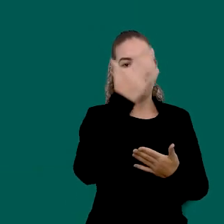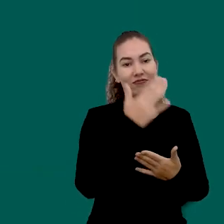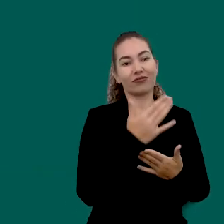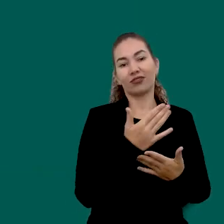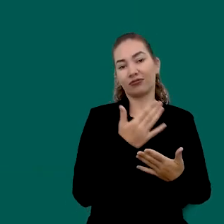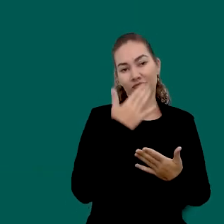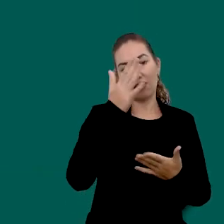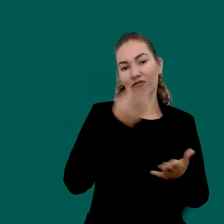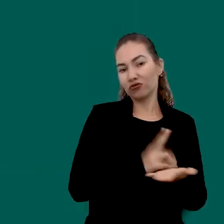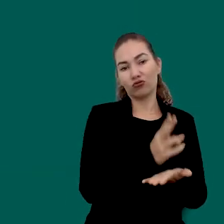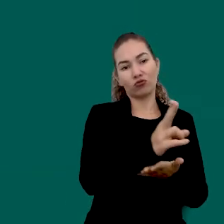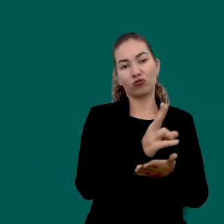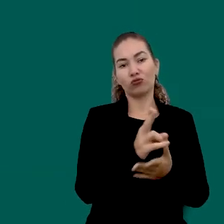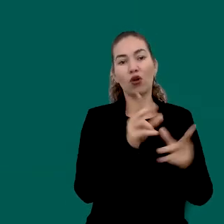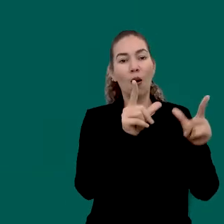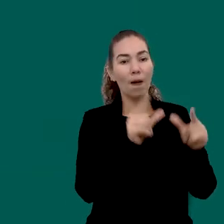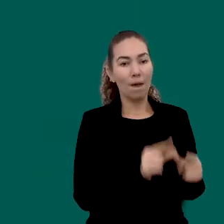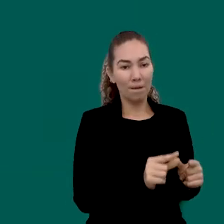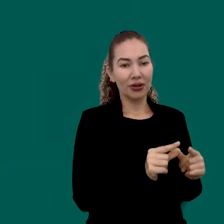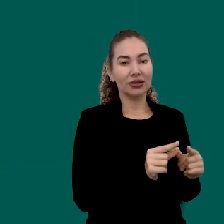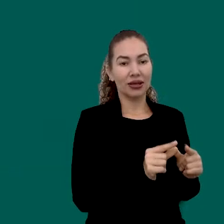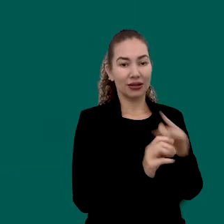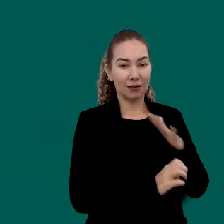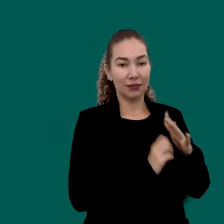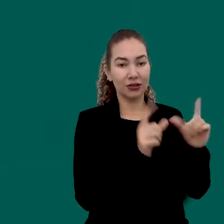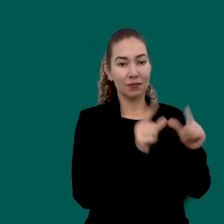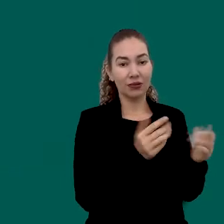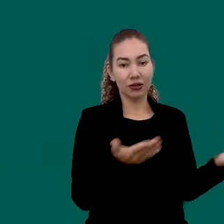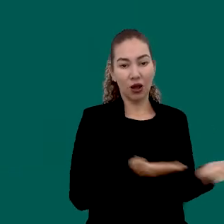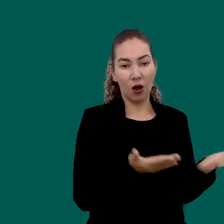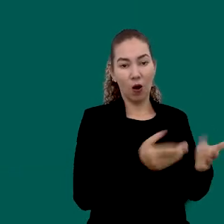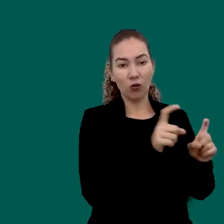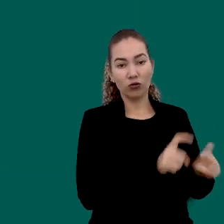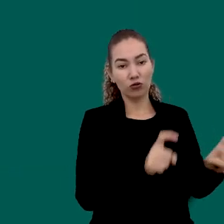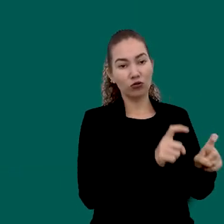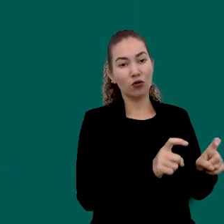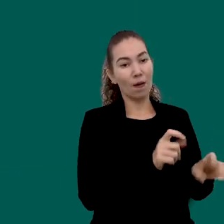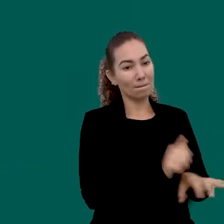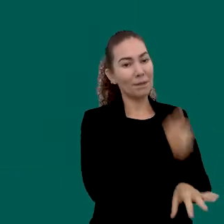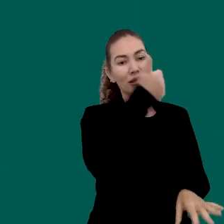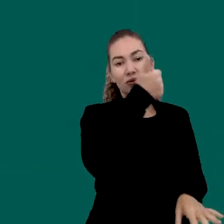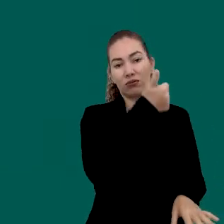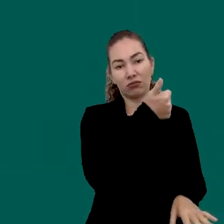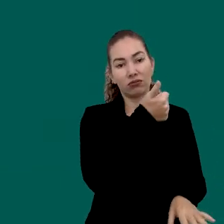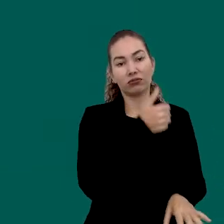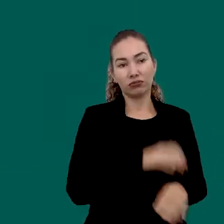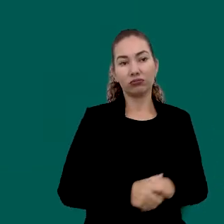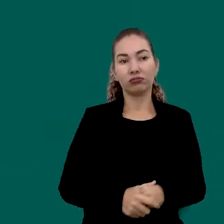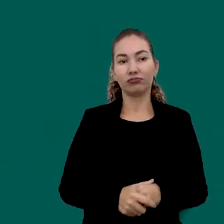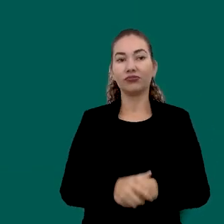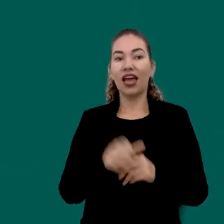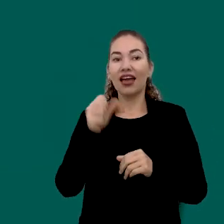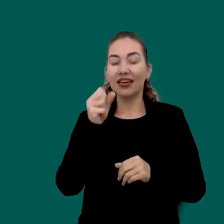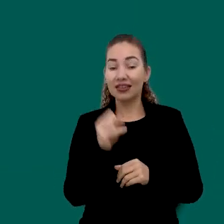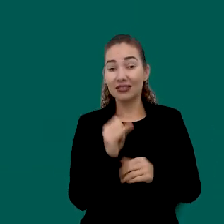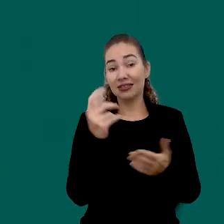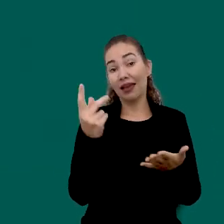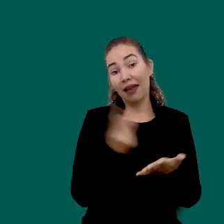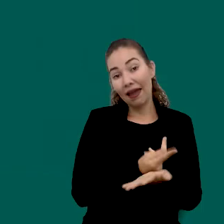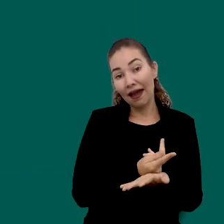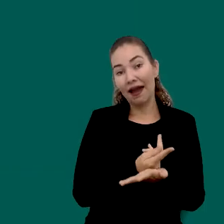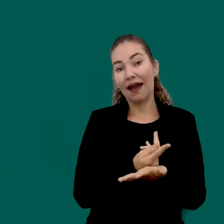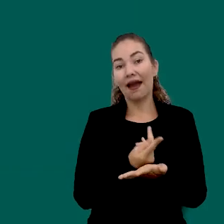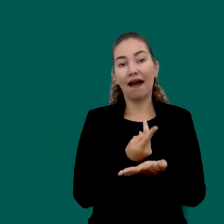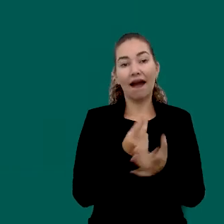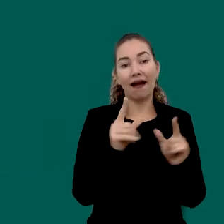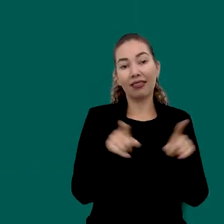ver, sair na frente dos grandes. Então o pequeno hoje no digital ele pode incomodar muito uma rede grande. É que o tombo também é menor, né? Caso não dê